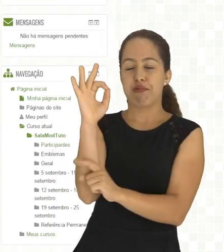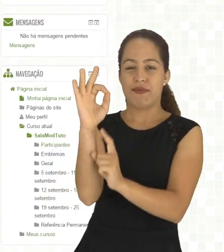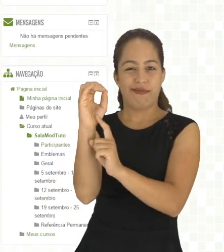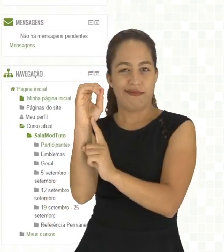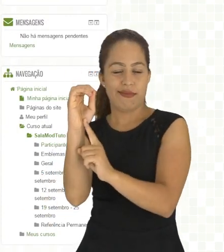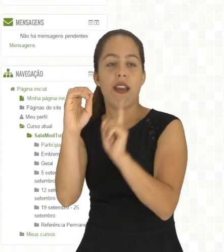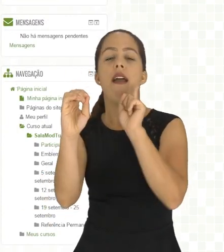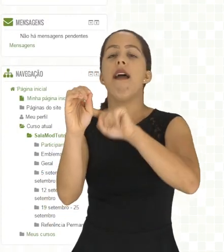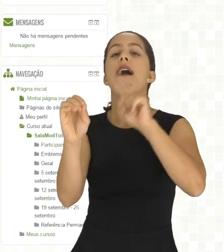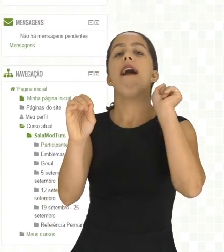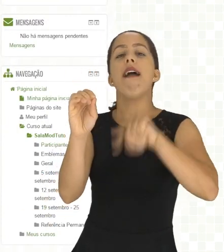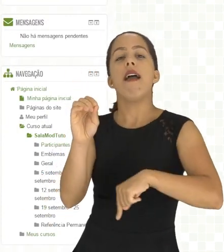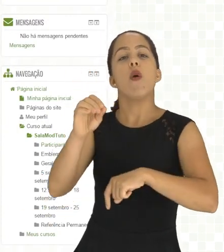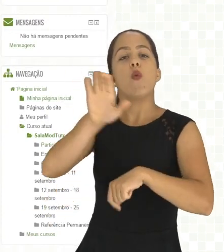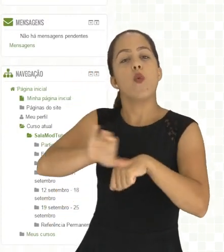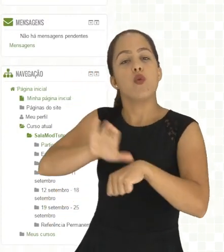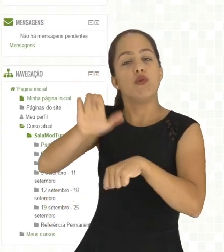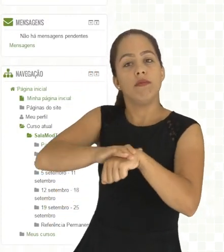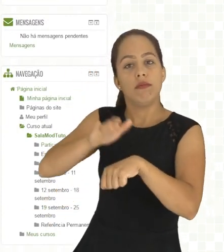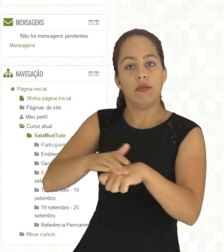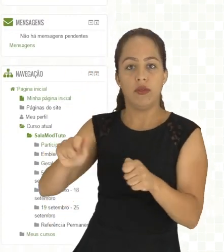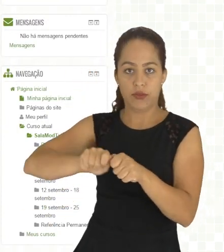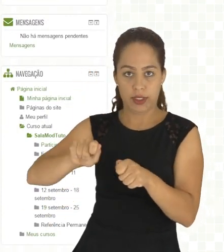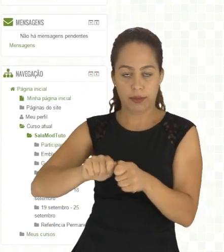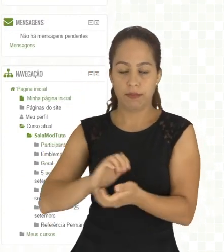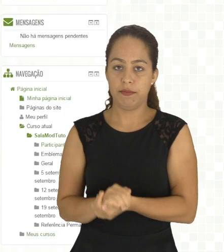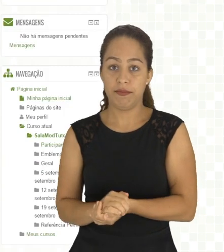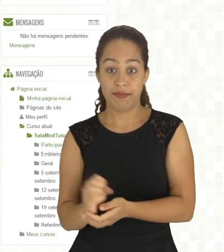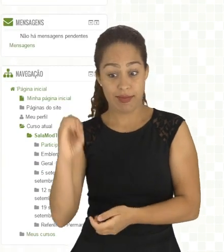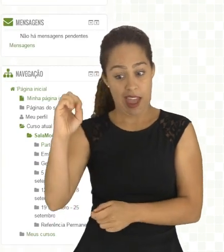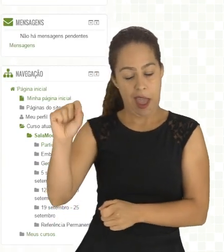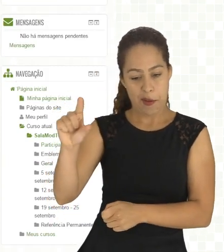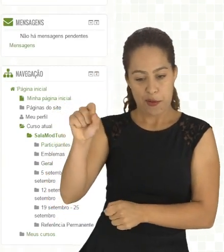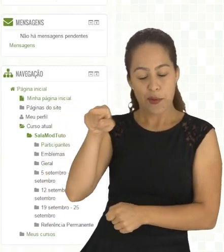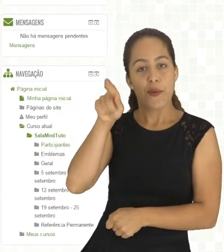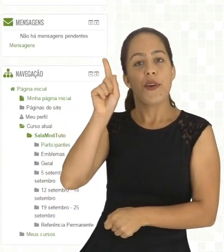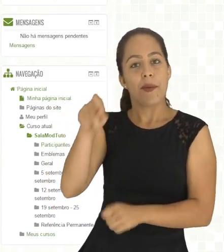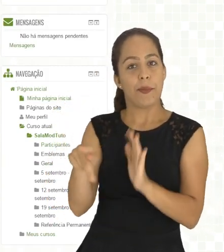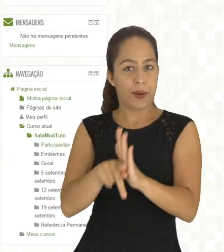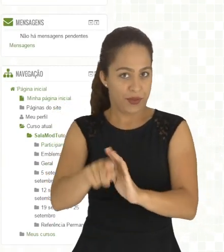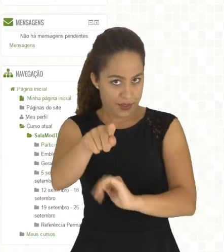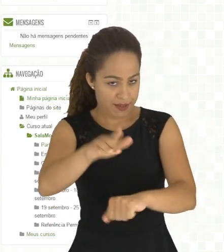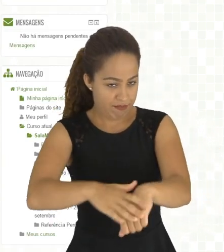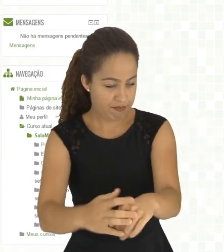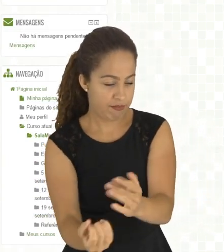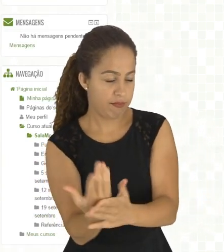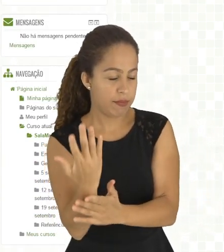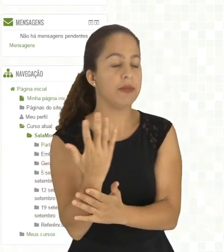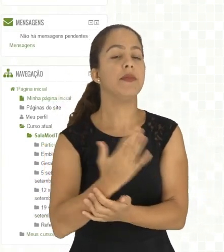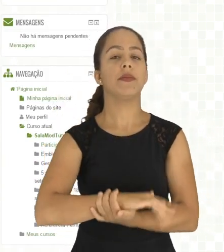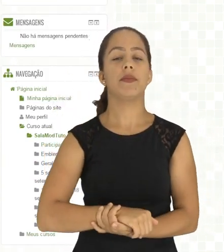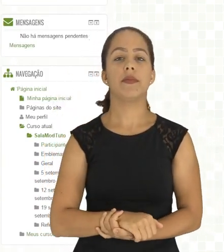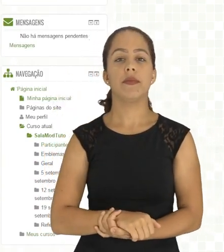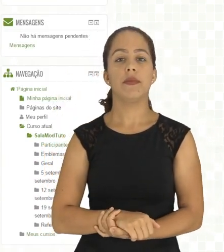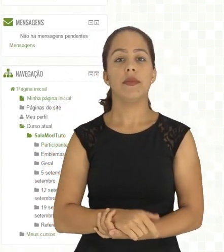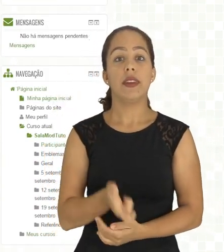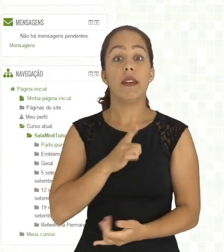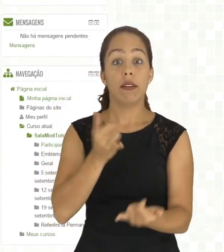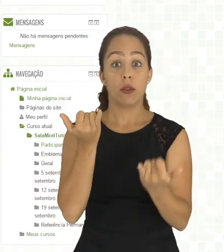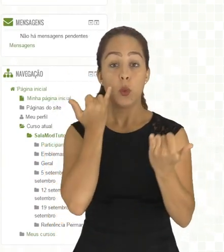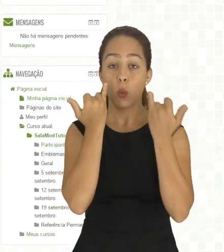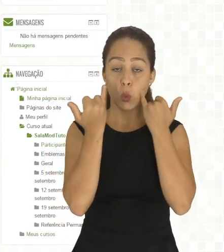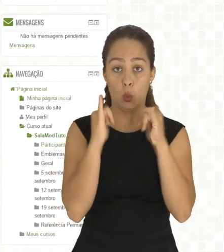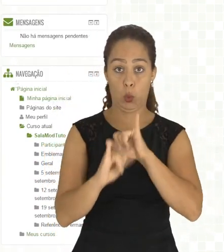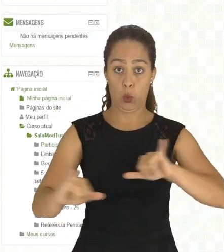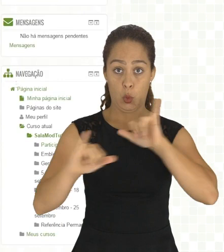outro recurso útil esse bloco de últimas notícias aqui você consegue visualizar o título